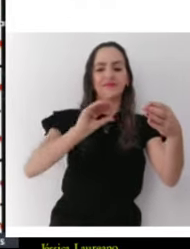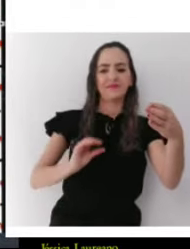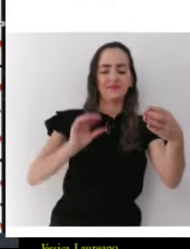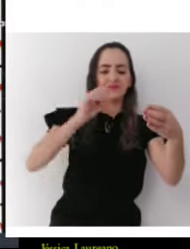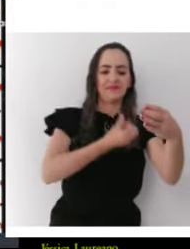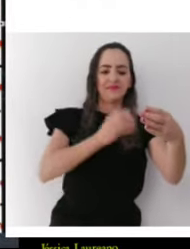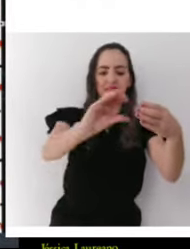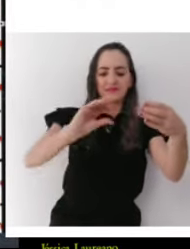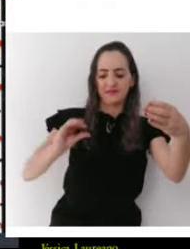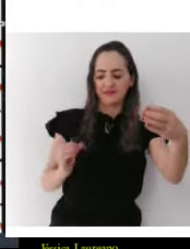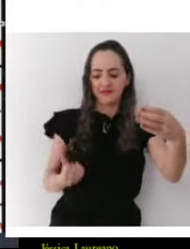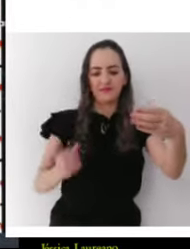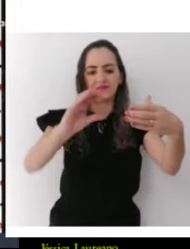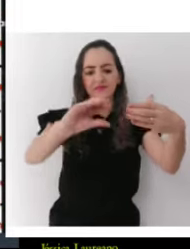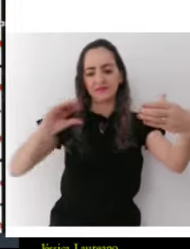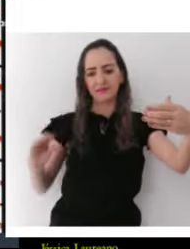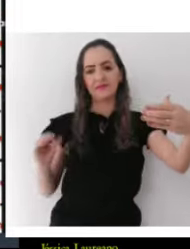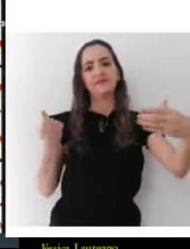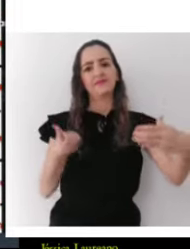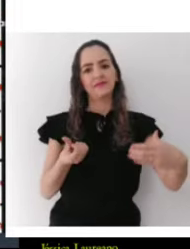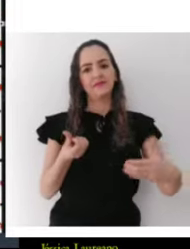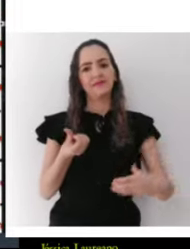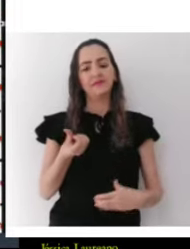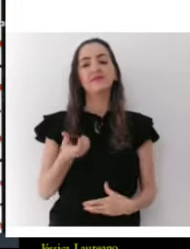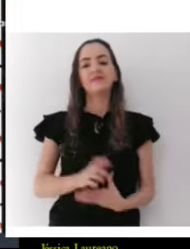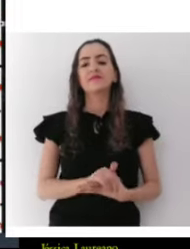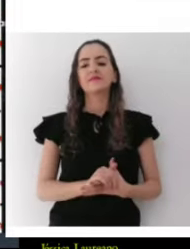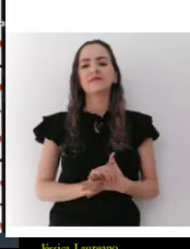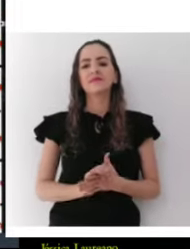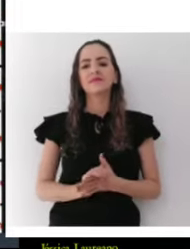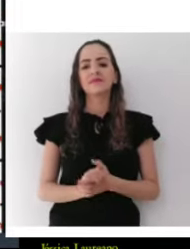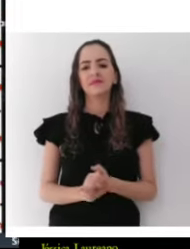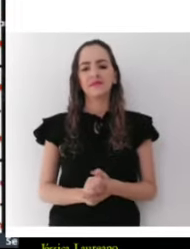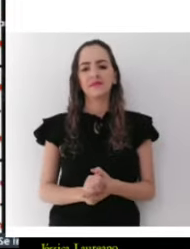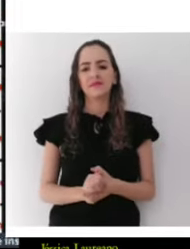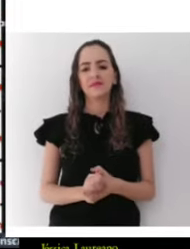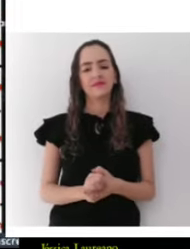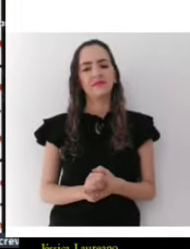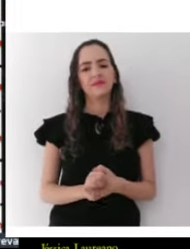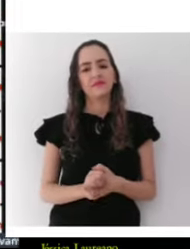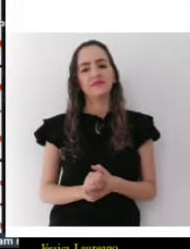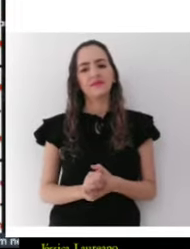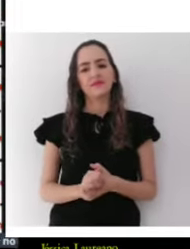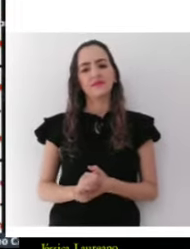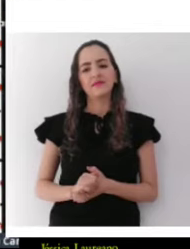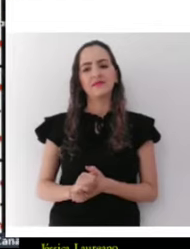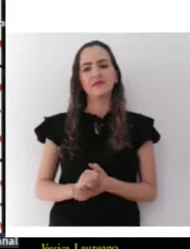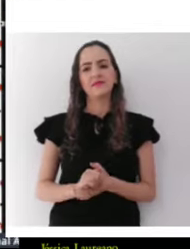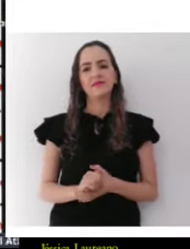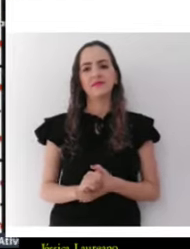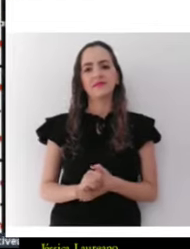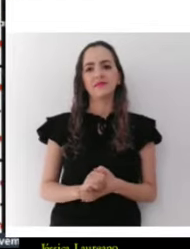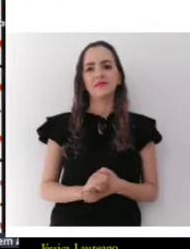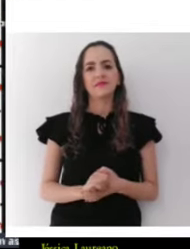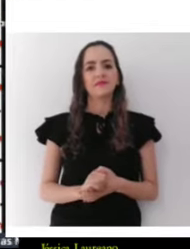6. Confere? Você está fazendo isso, só que você está fazendo isso envolvendo essa